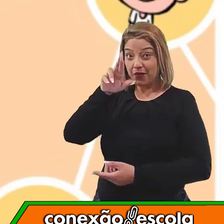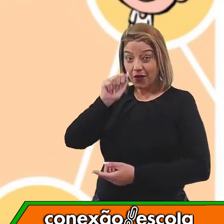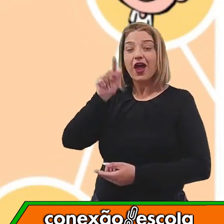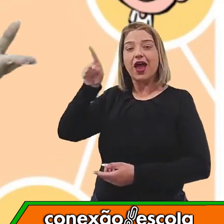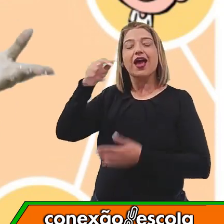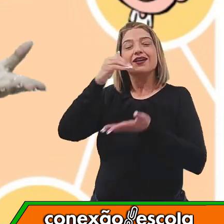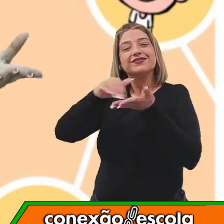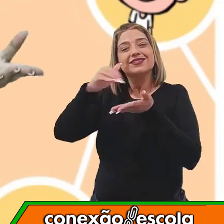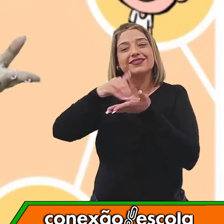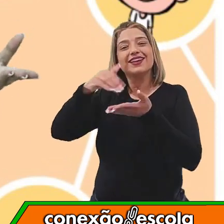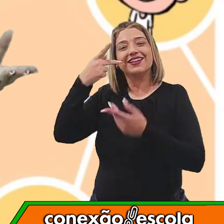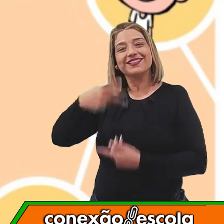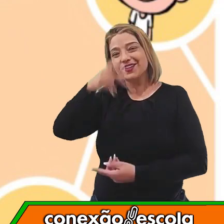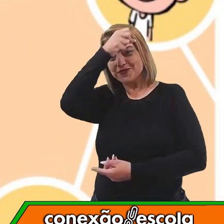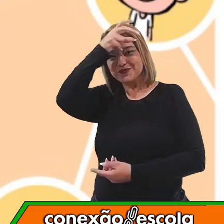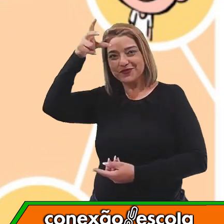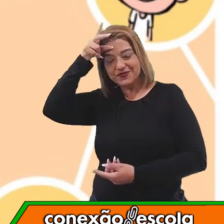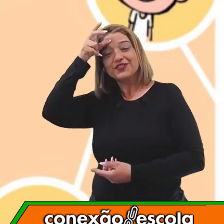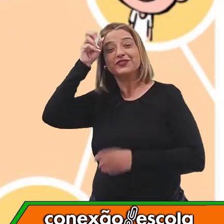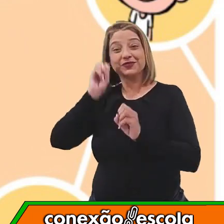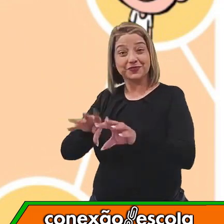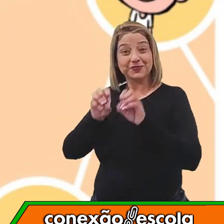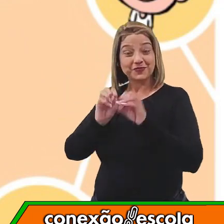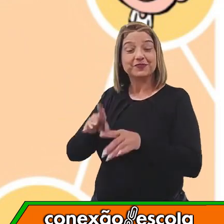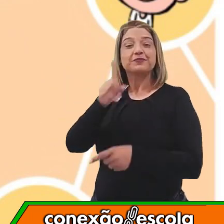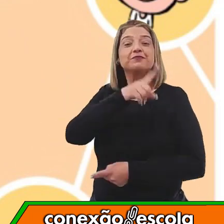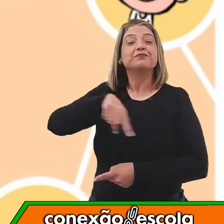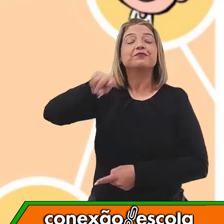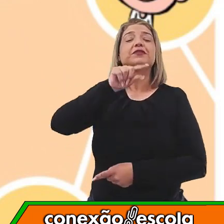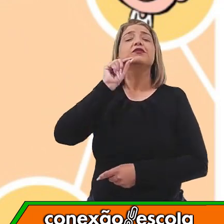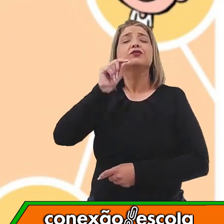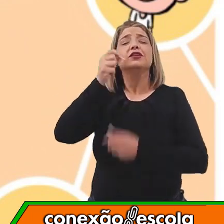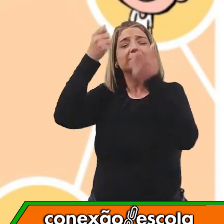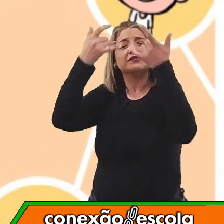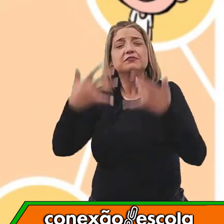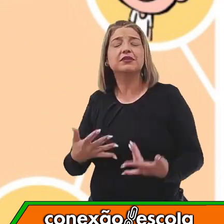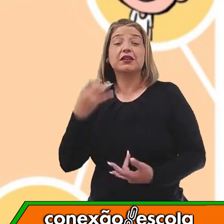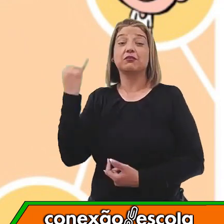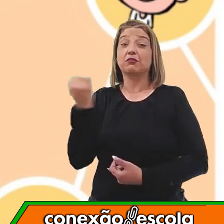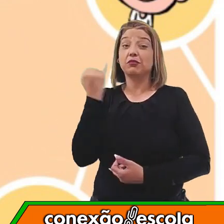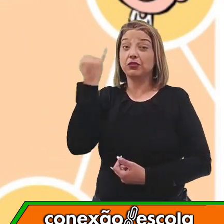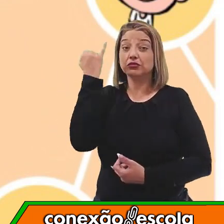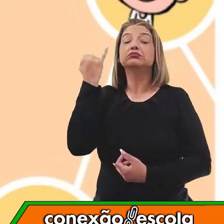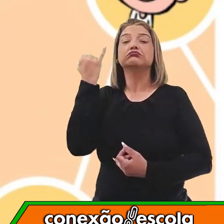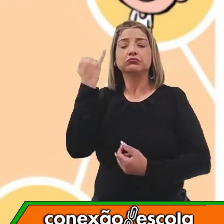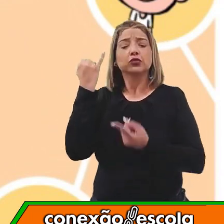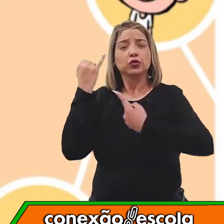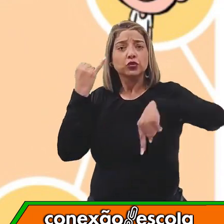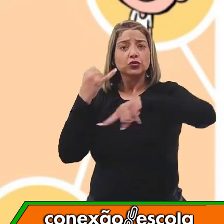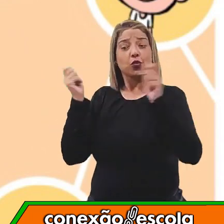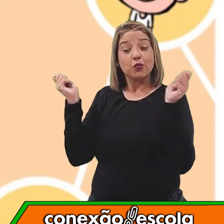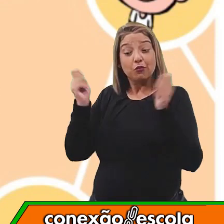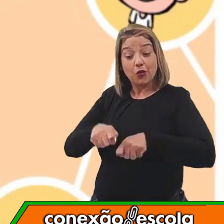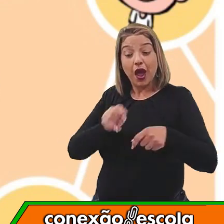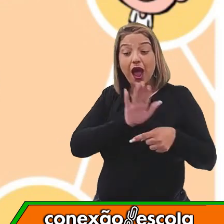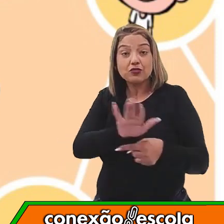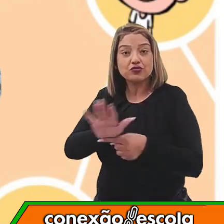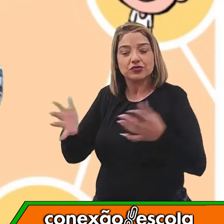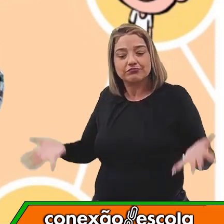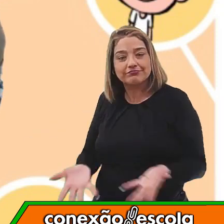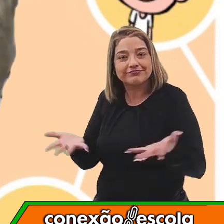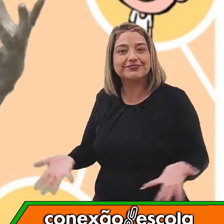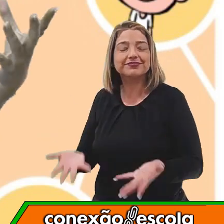Secretaria Municipal de Educação de Goiânia, para falar um pouquinho sobre a importância de oportunizar esses momentos de